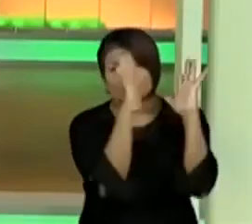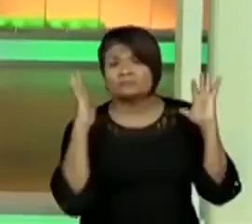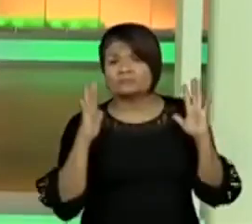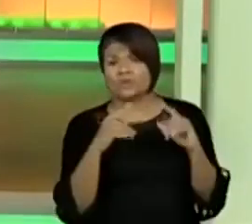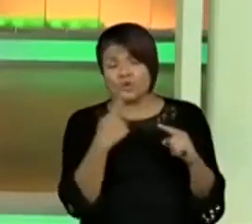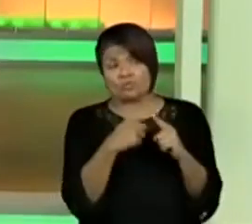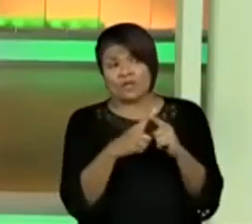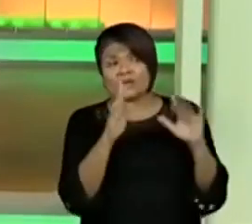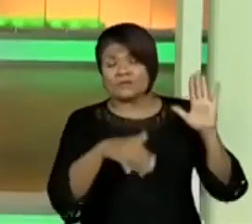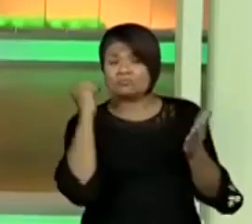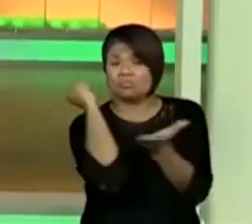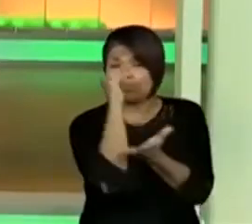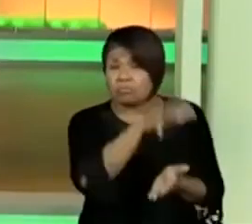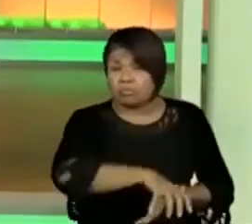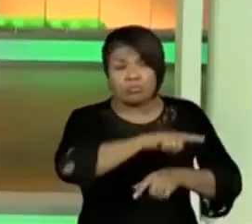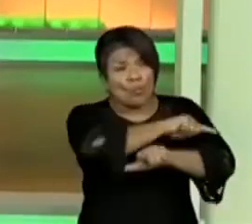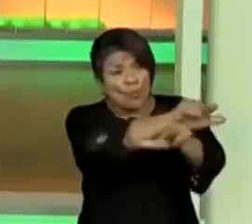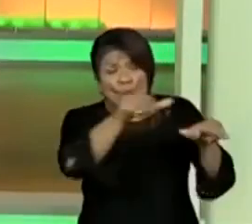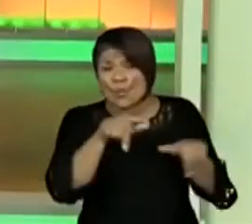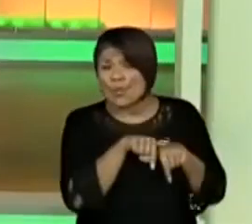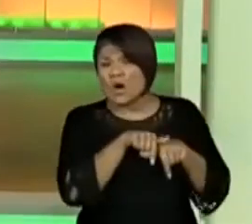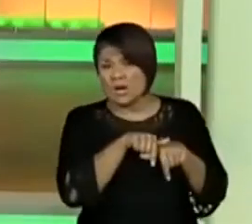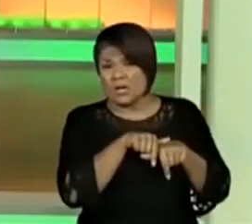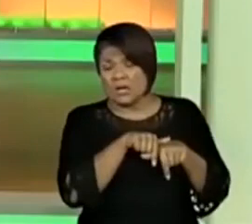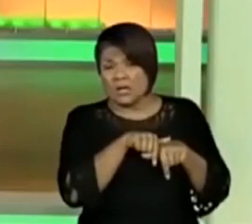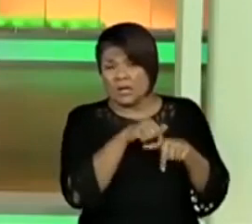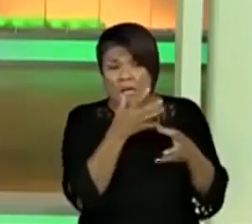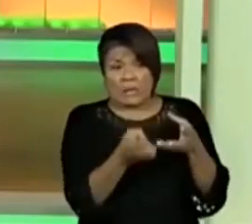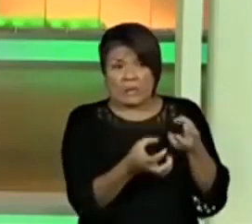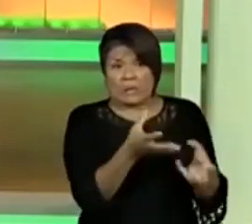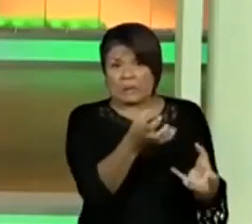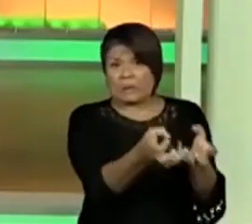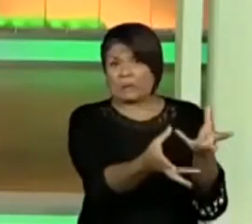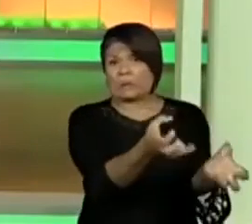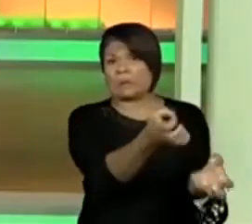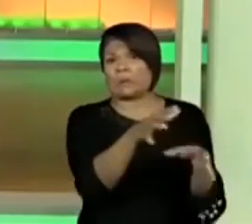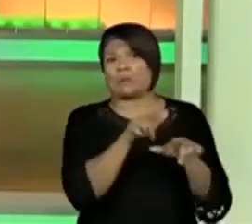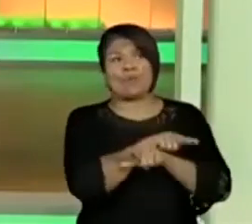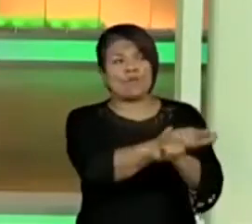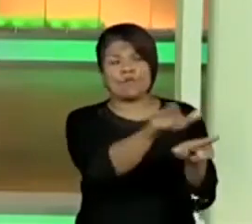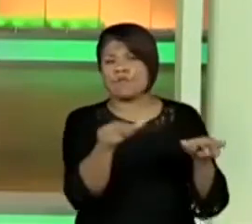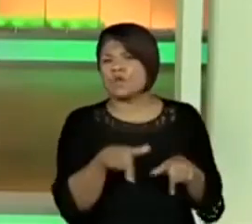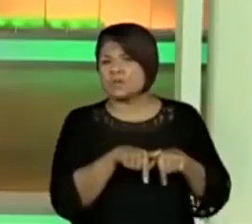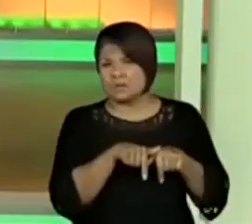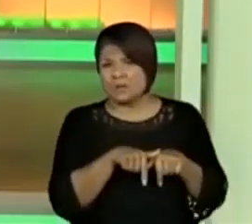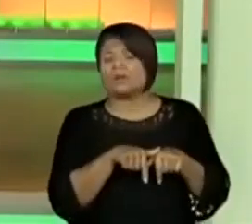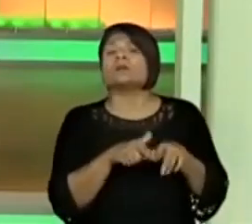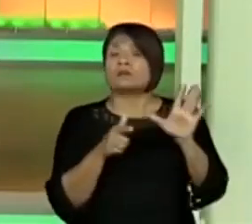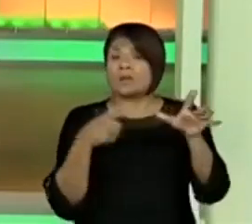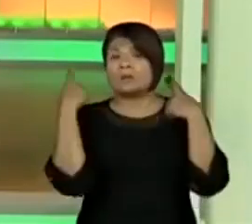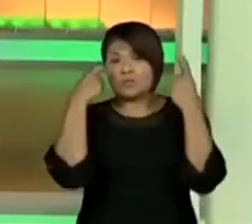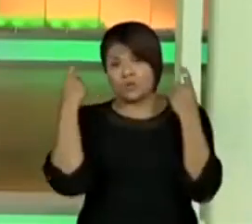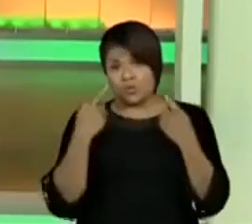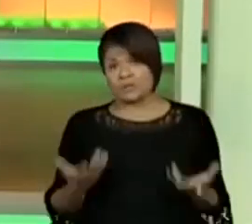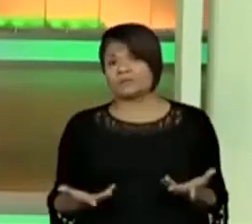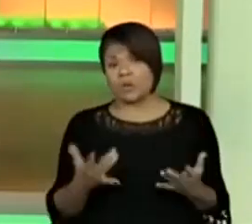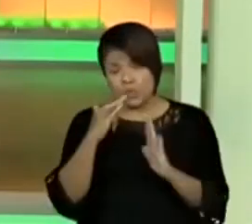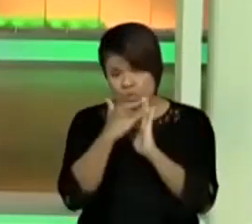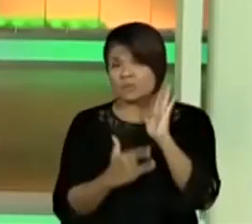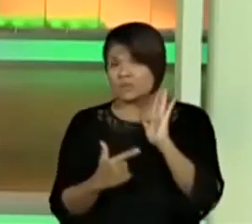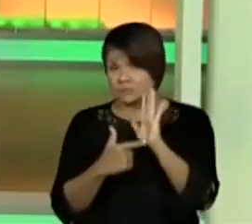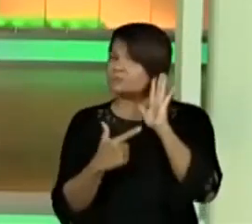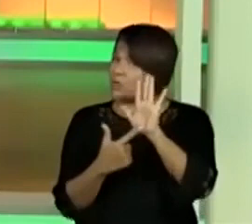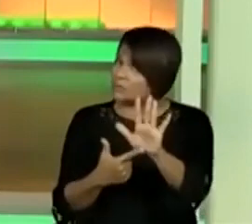diminui o espaço em que era verde e começa a ter o desmatamento. E aí é uma preocupação. O texto traz isso para a